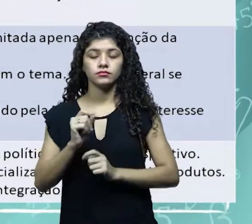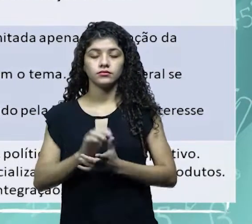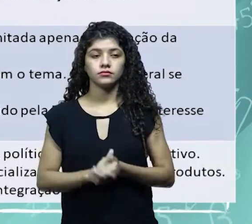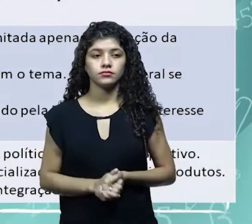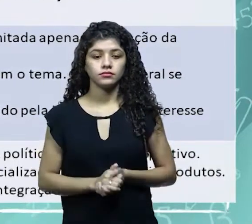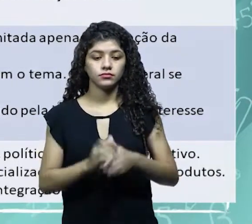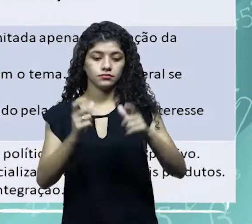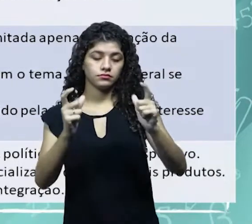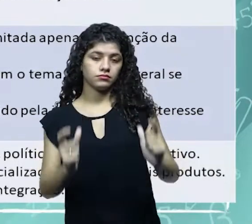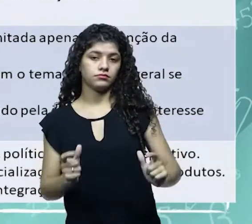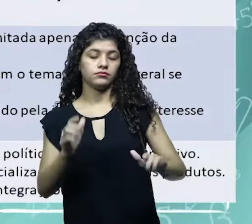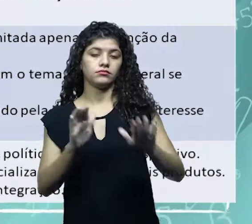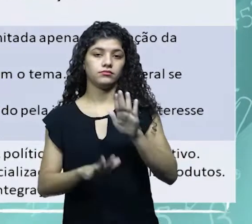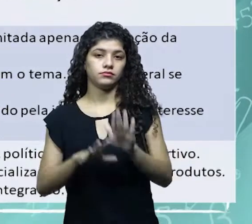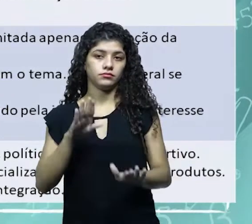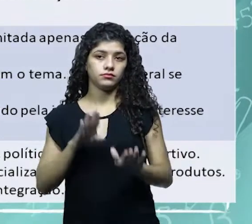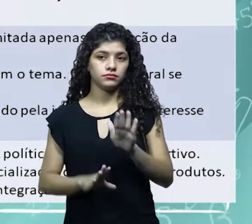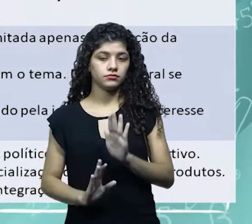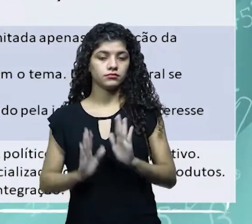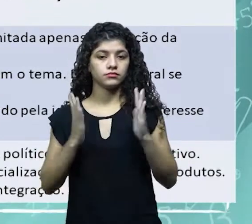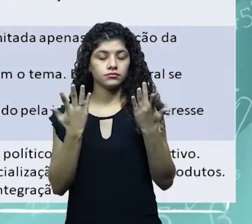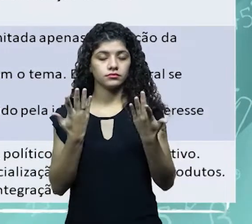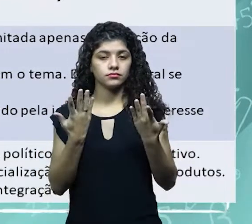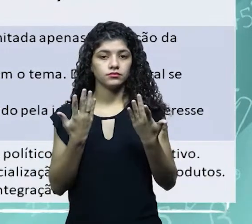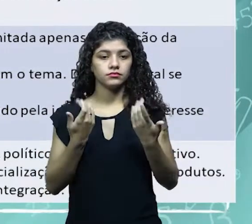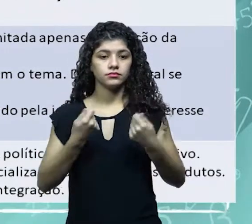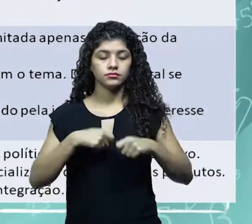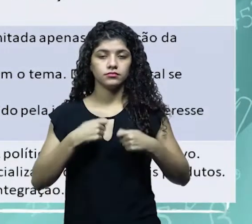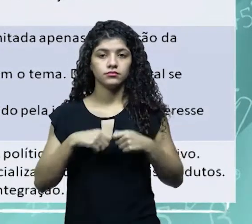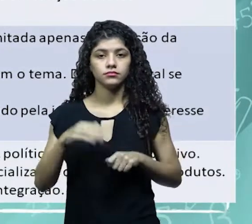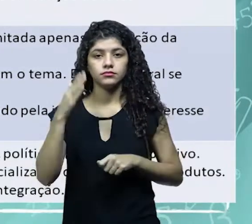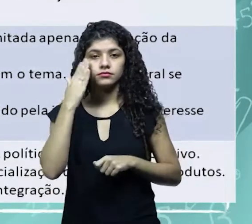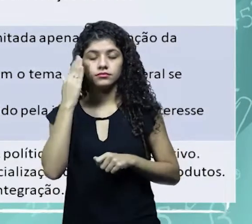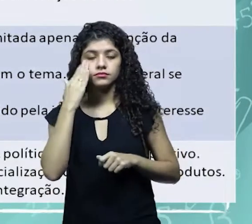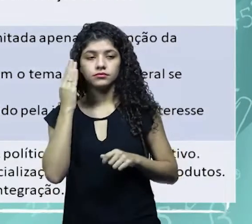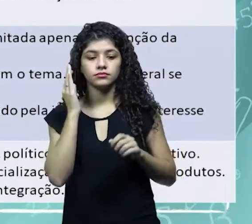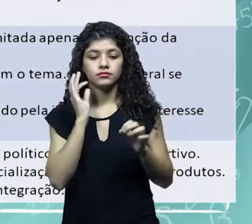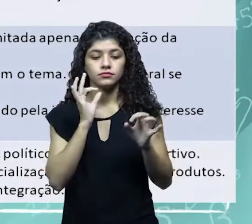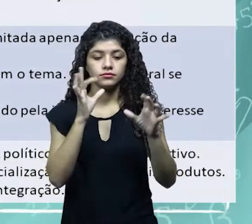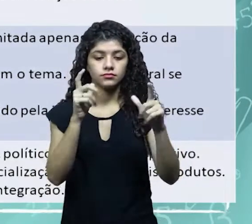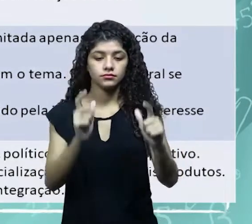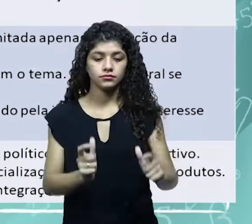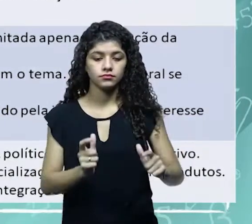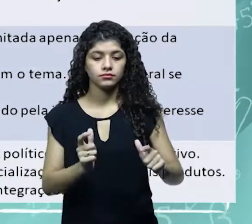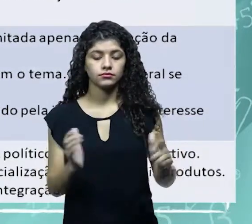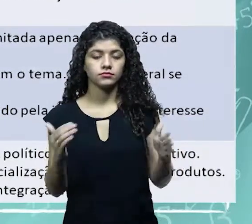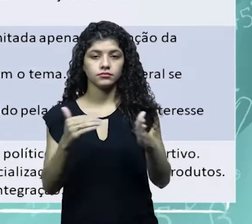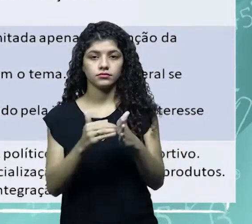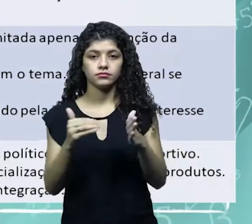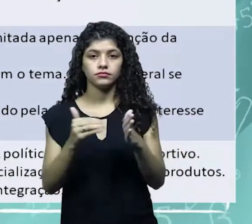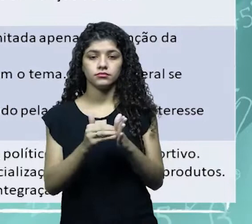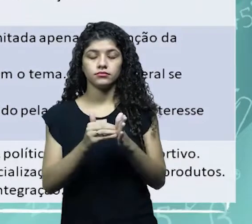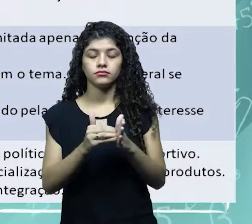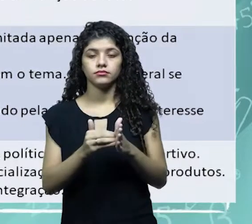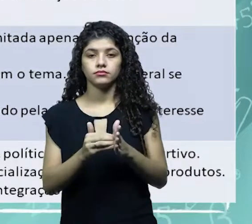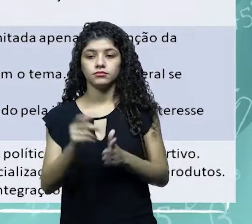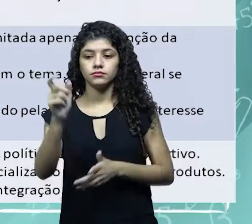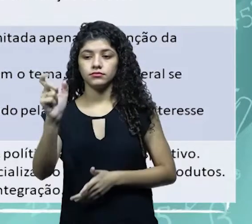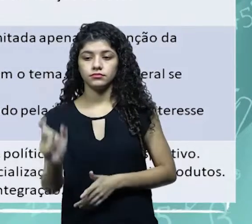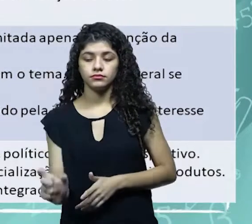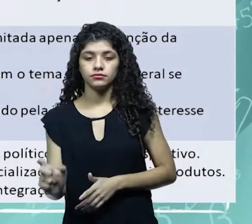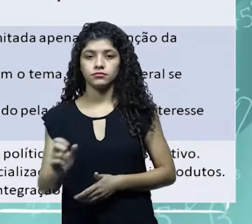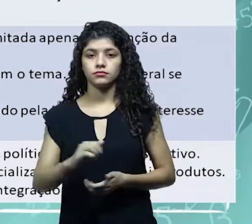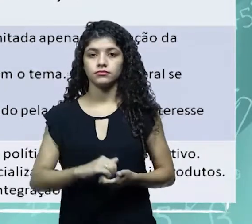em aberto né Ela é limitada apenas em função da capacidade do local da realidade da realização então começar